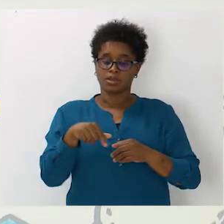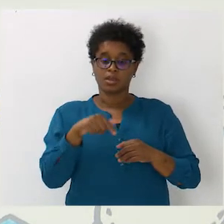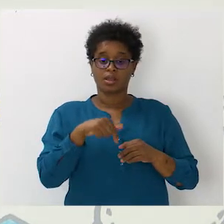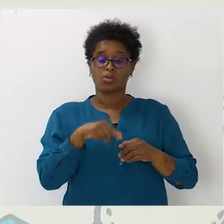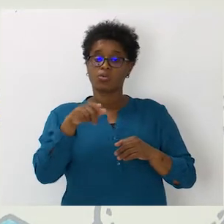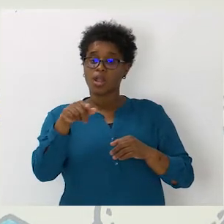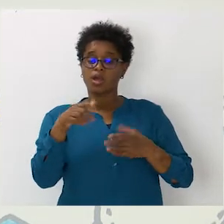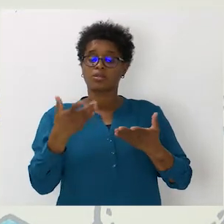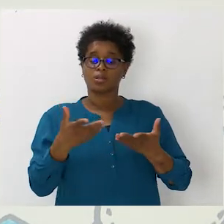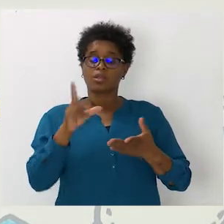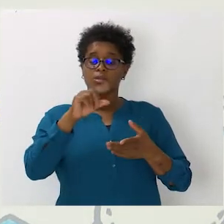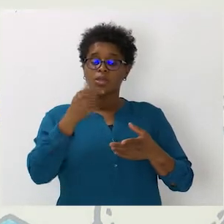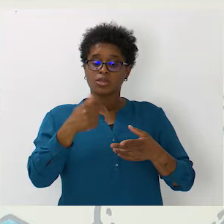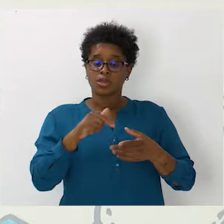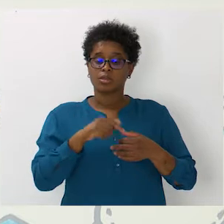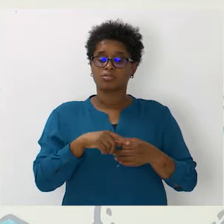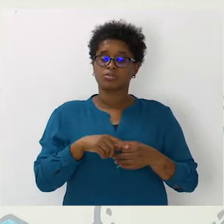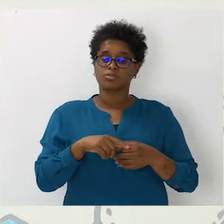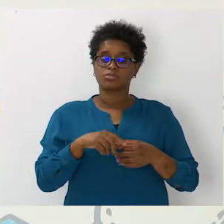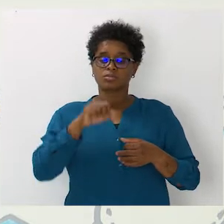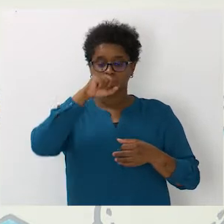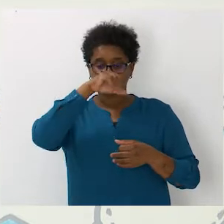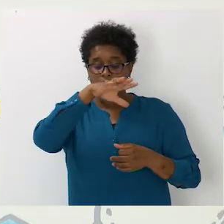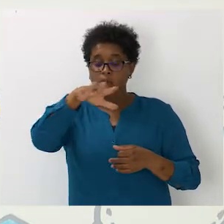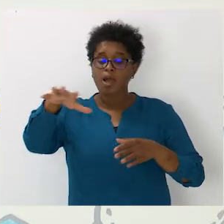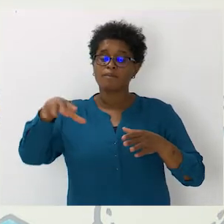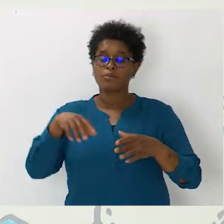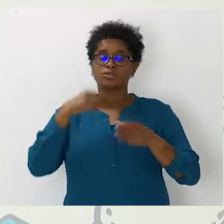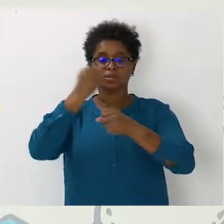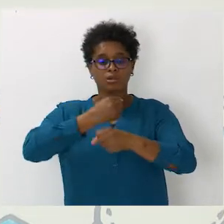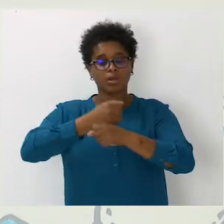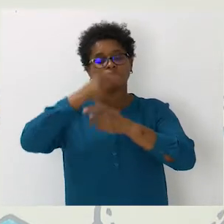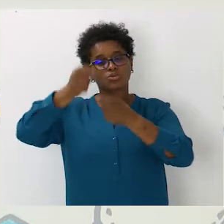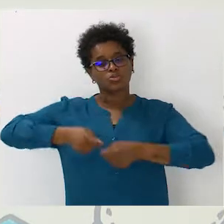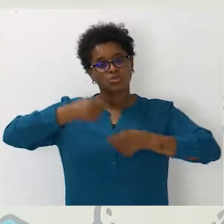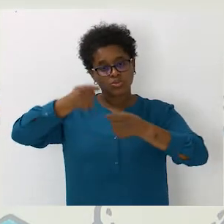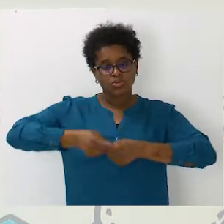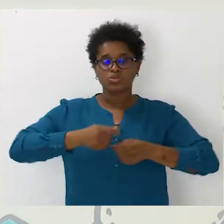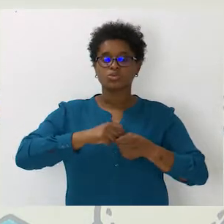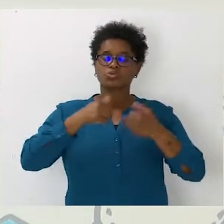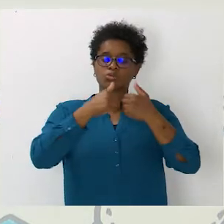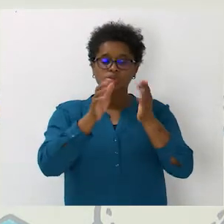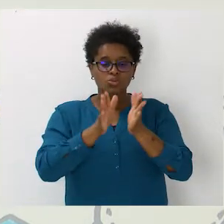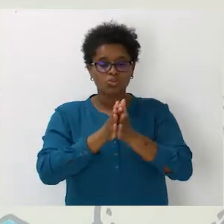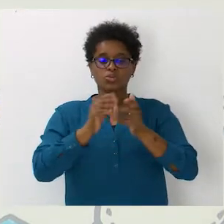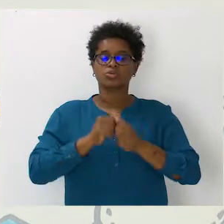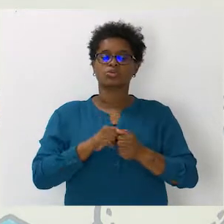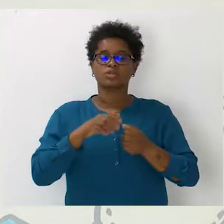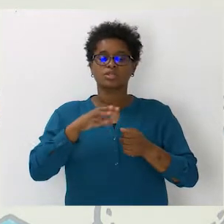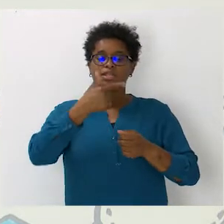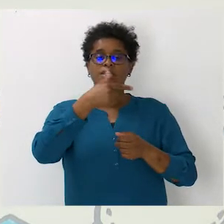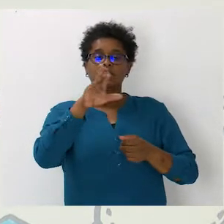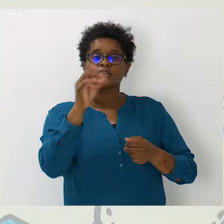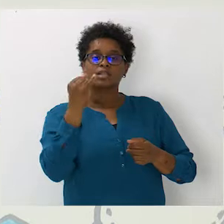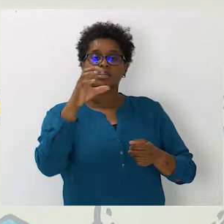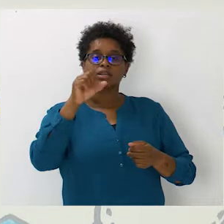Temos também campos de culturas, sobretudo de